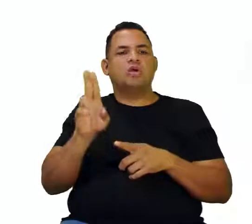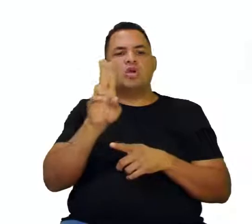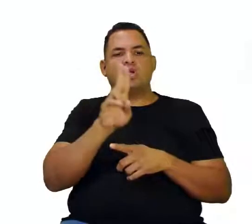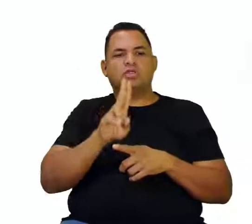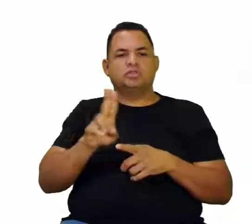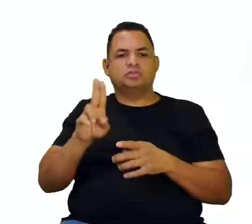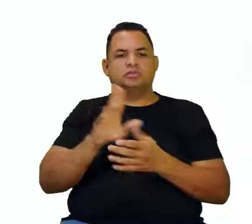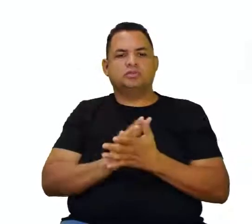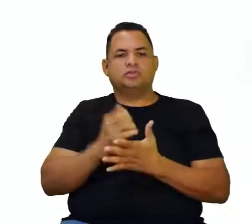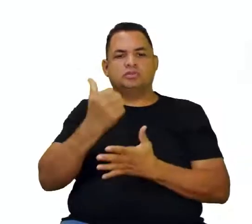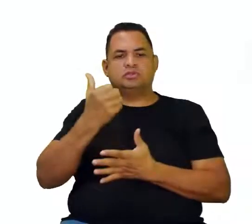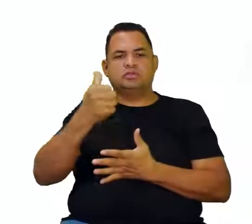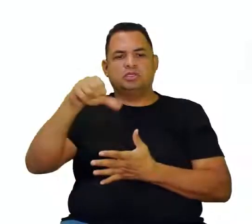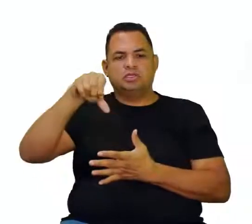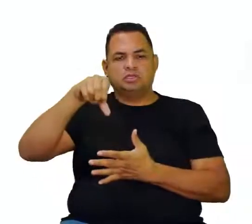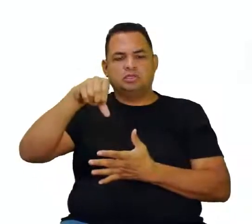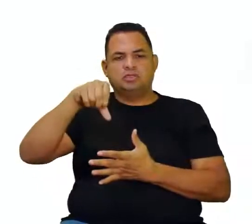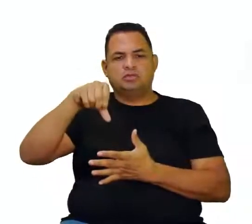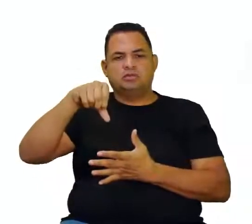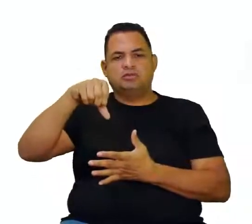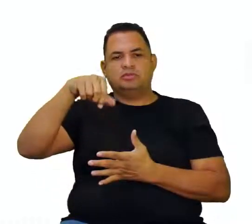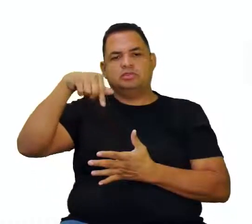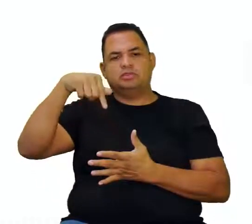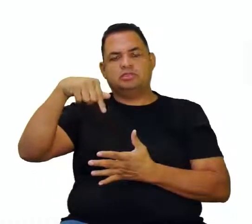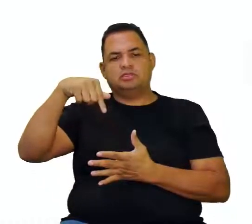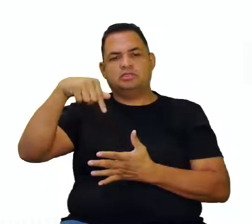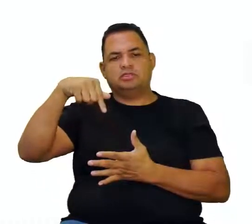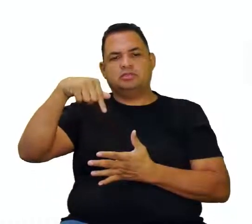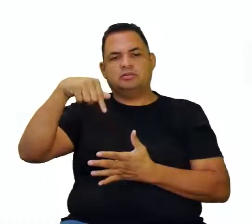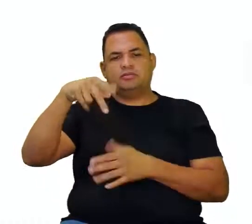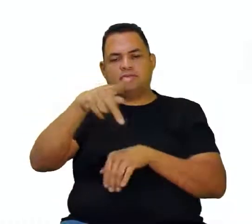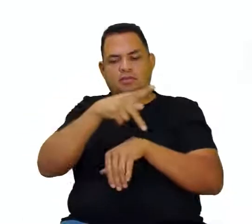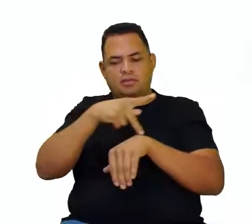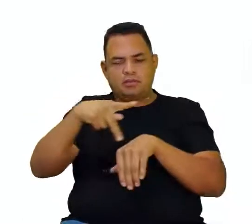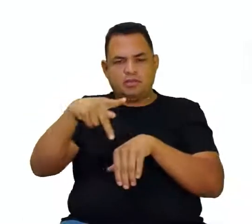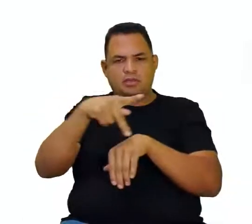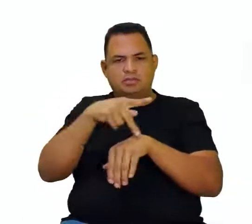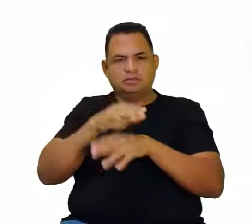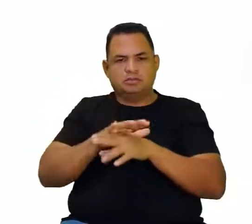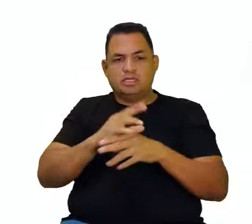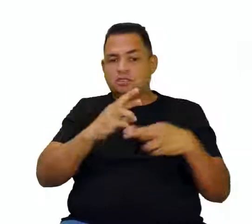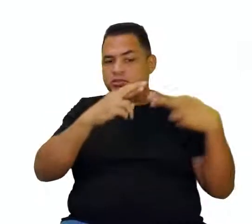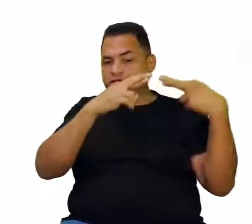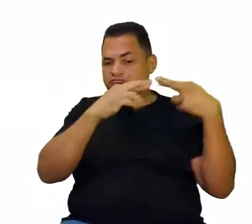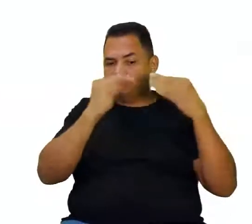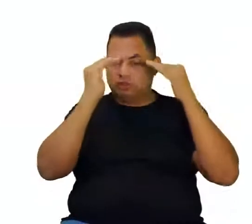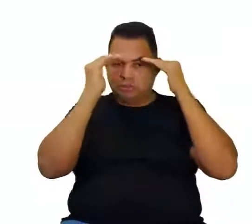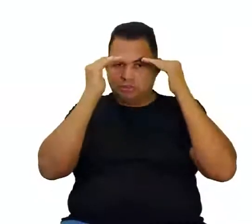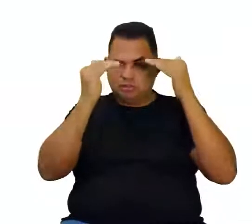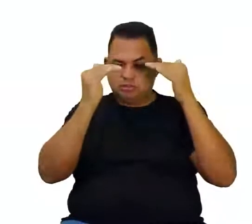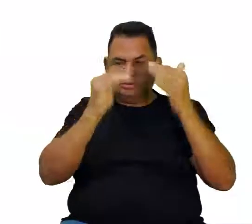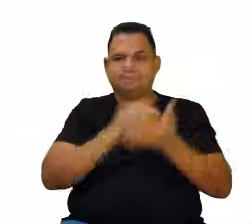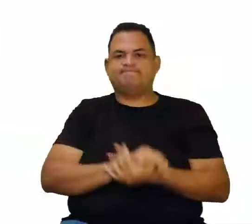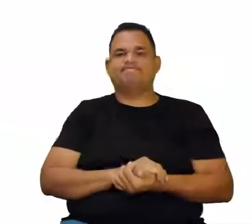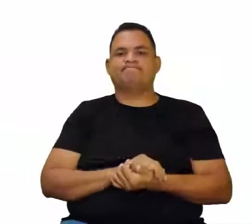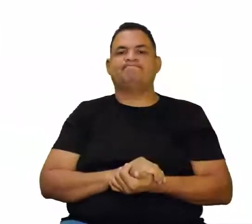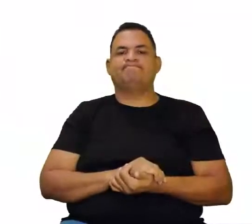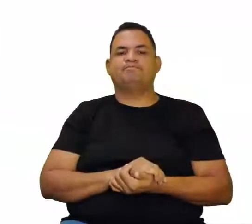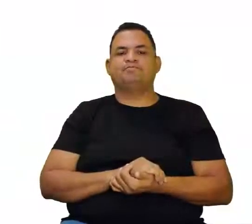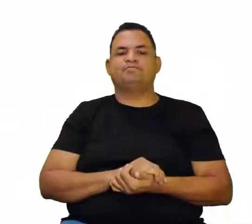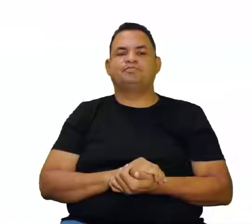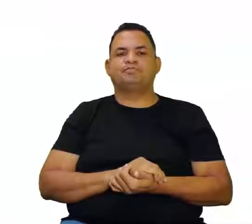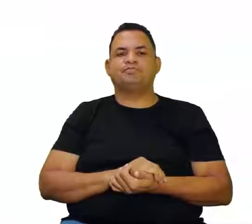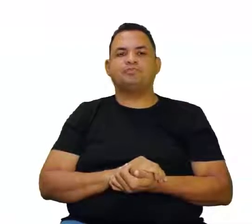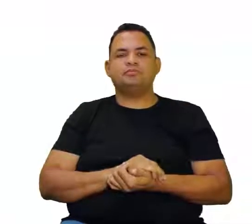por 197 países. Então, o objetivo aqui é prevenir,